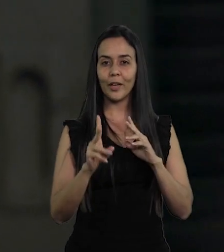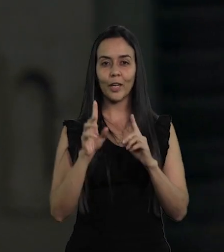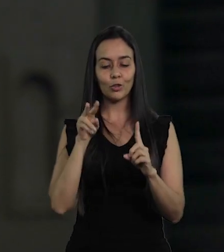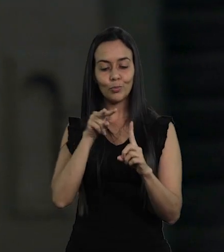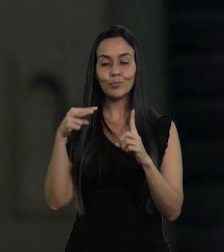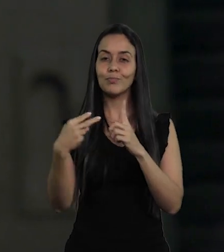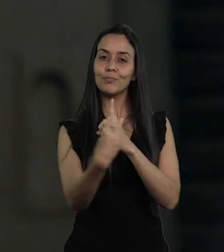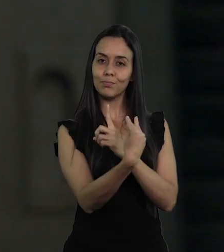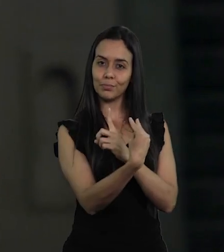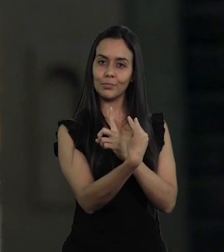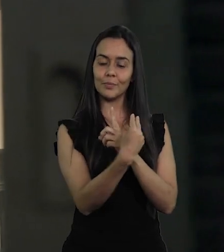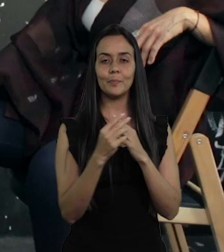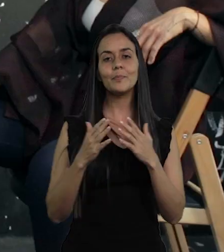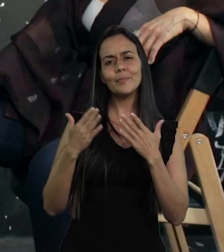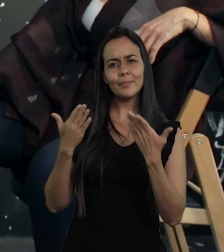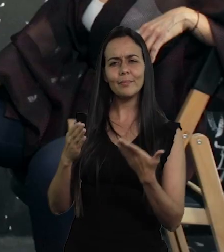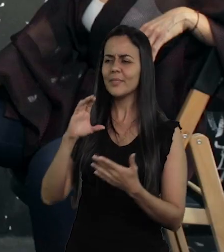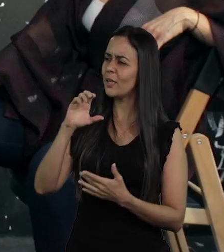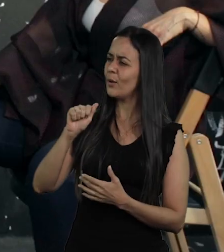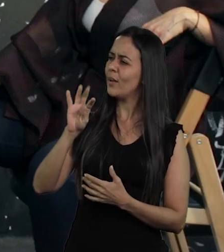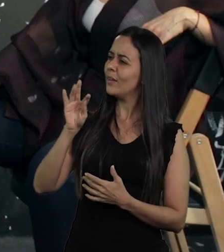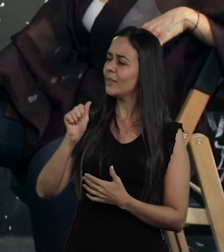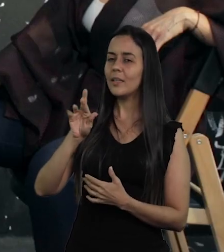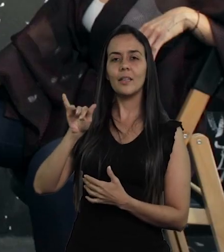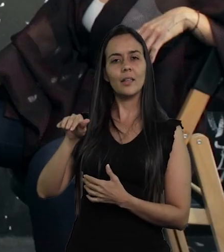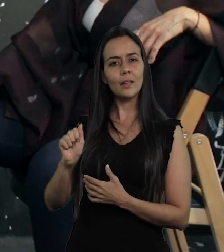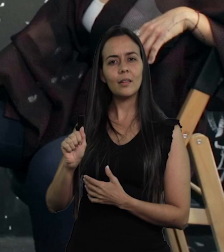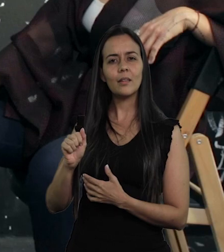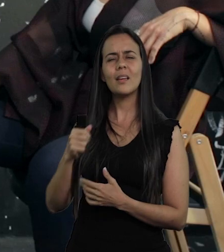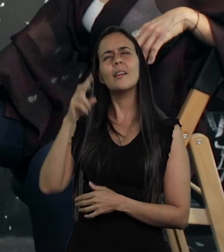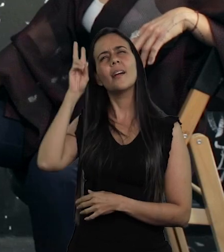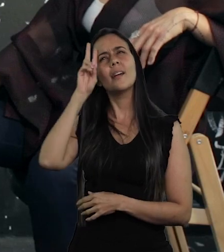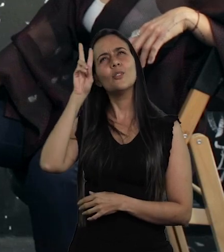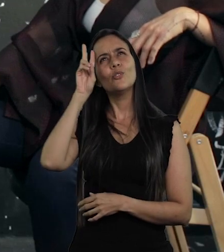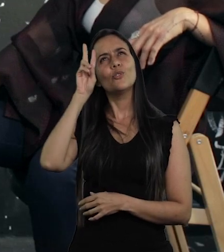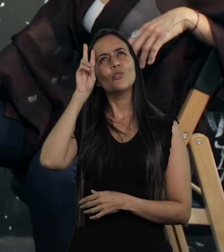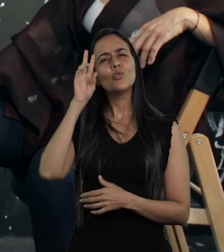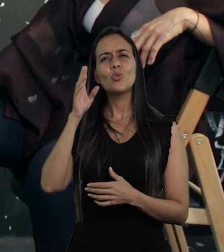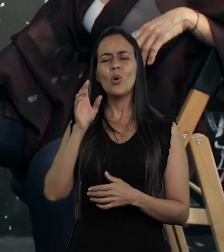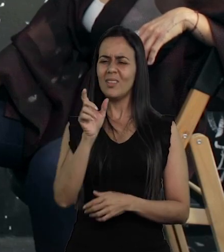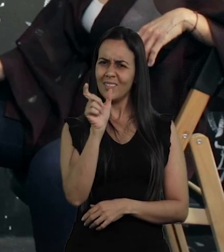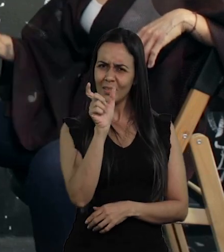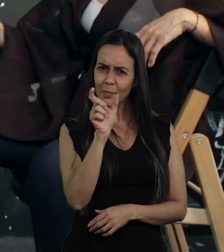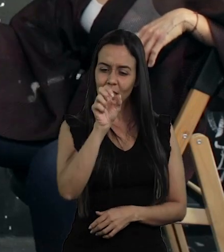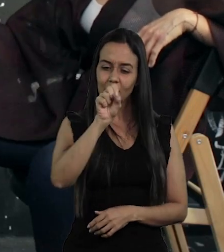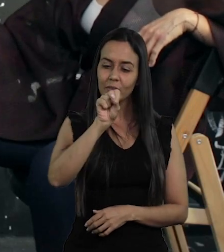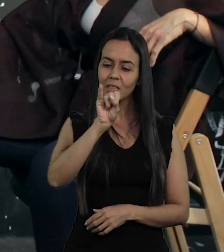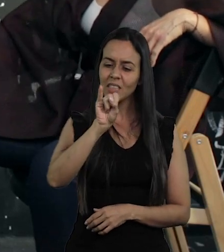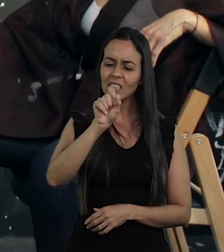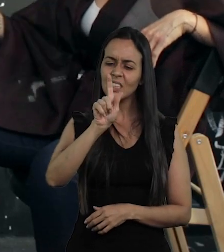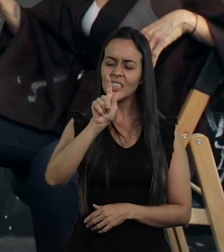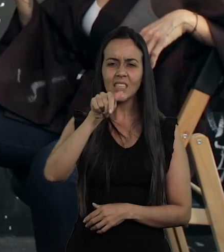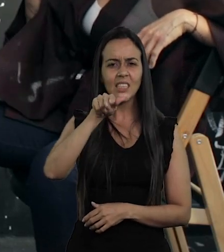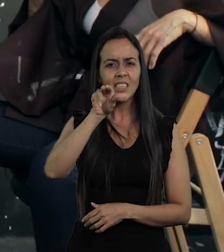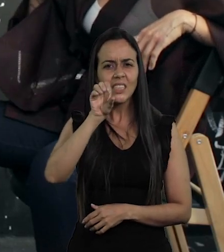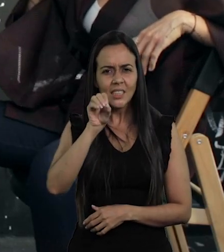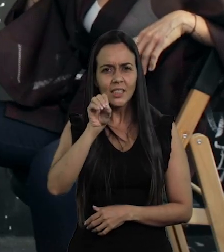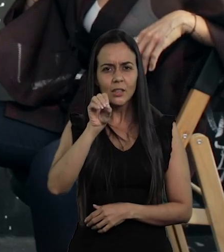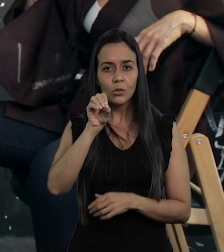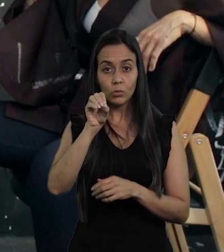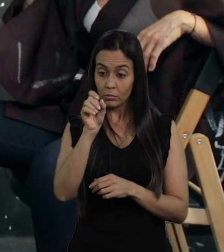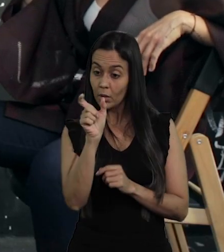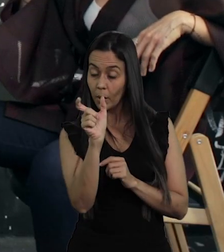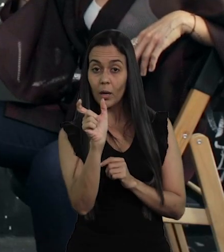Então, Cata, eu estava... Essa história, né, do signo, né, de como que... Né, da origem dos signos,